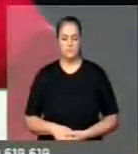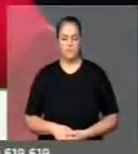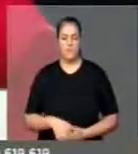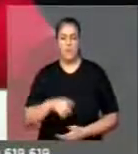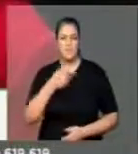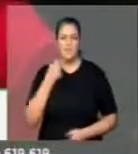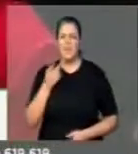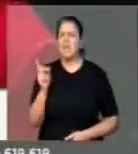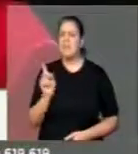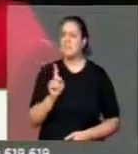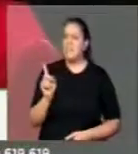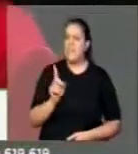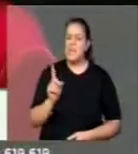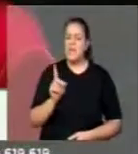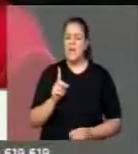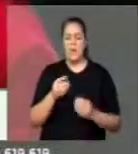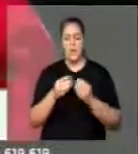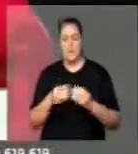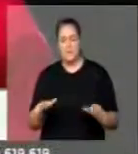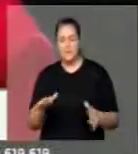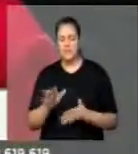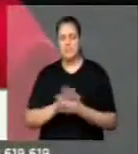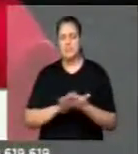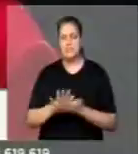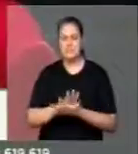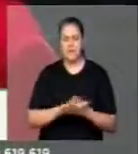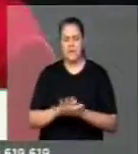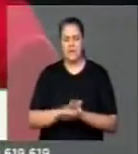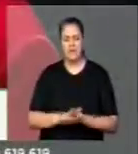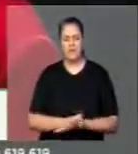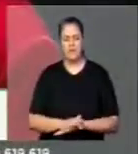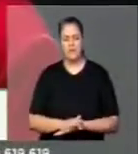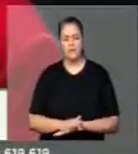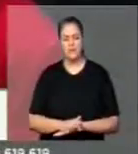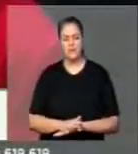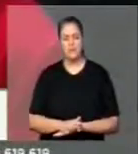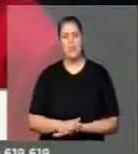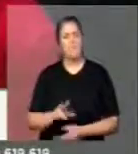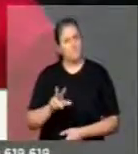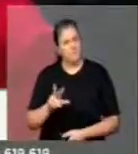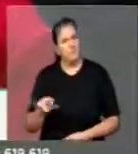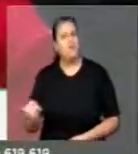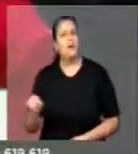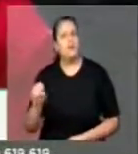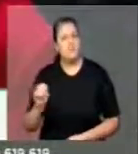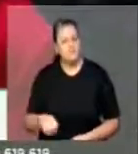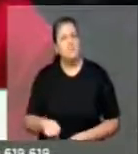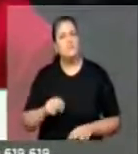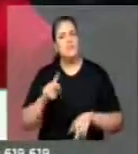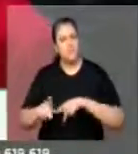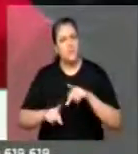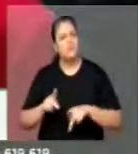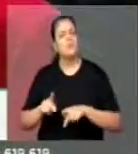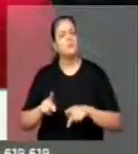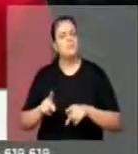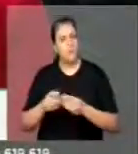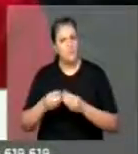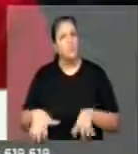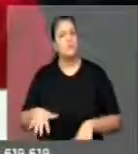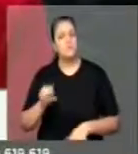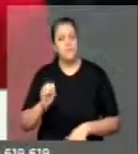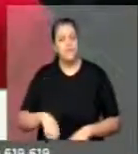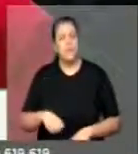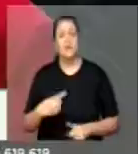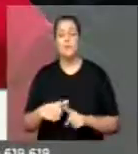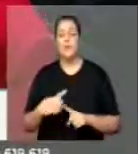não vai prejudicar nada, não vai prejudicar servidores. Claro que vai, porque o congelamento do teto